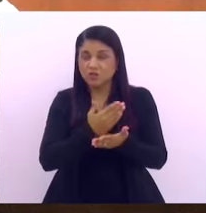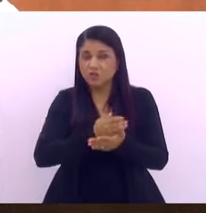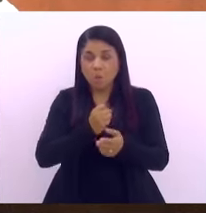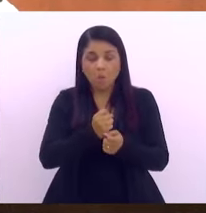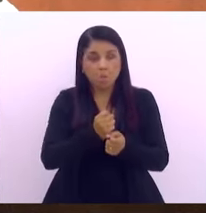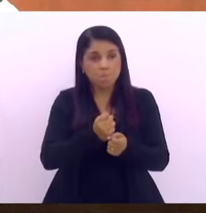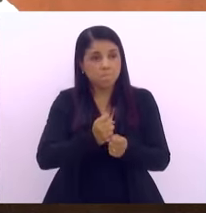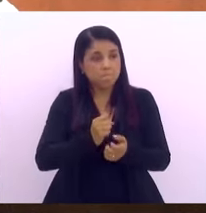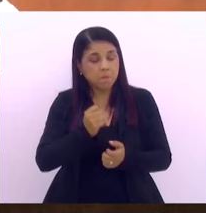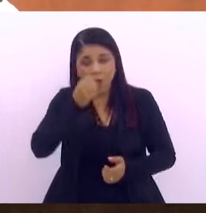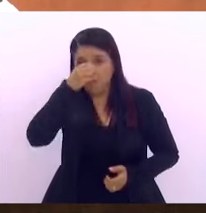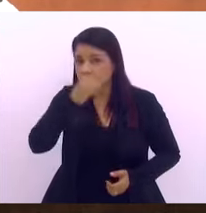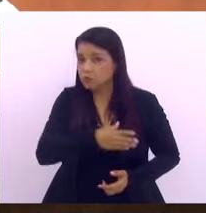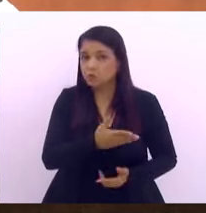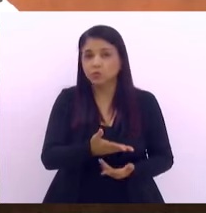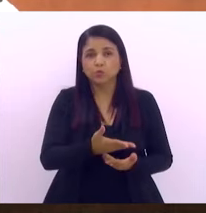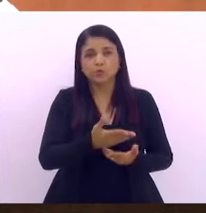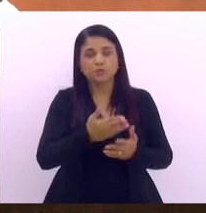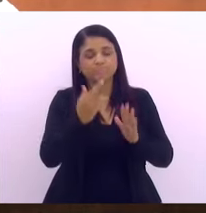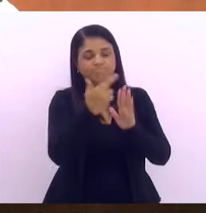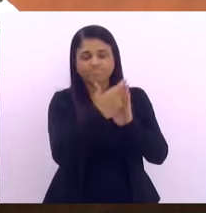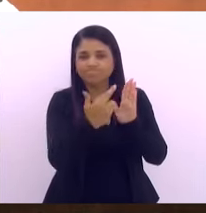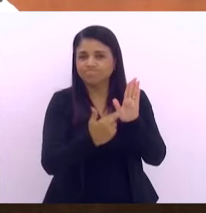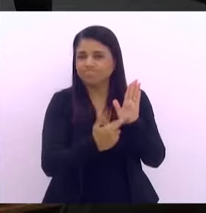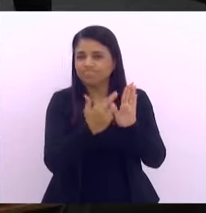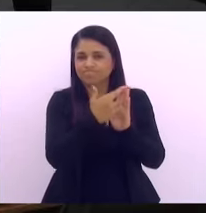Estado, eivada de irregularidades.